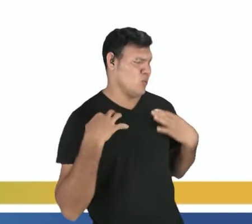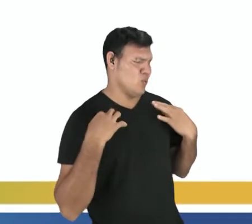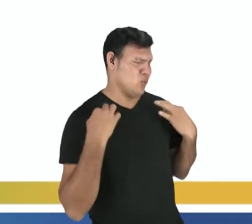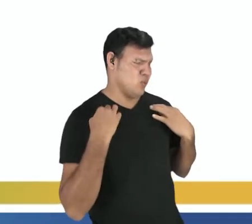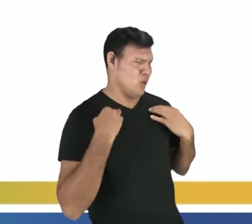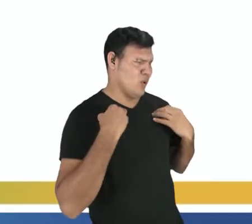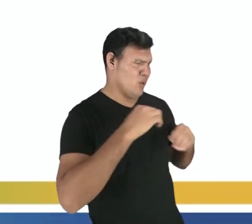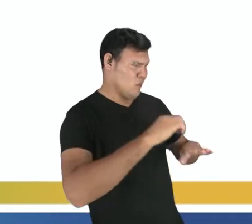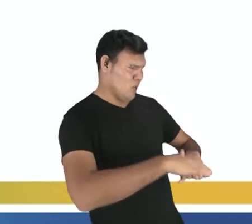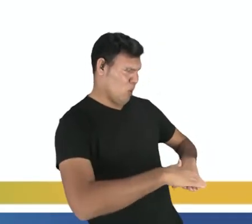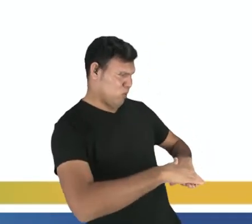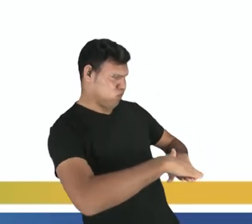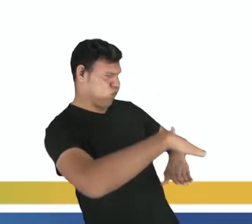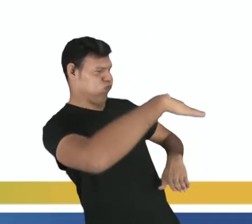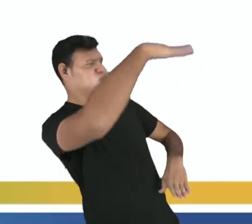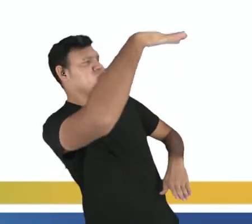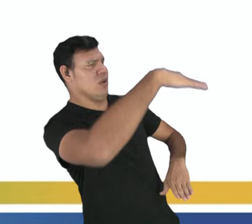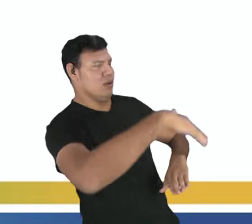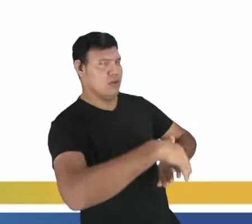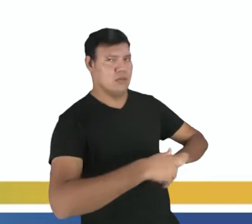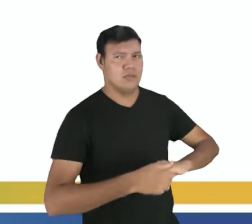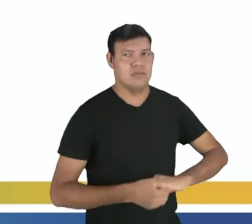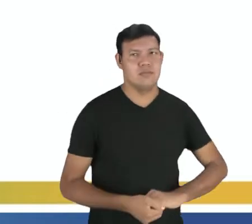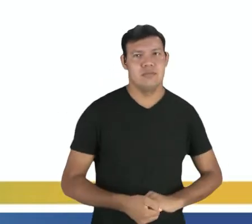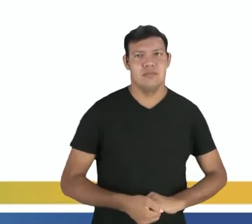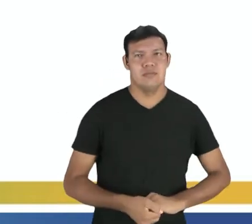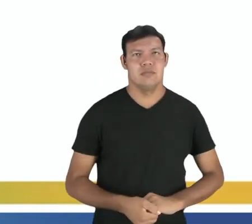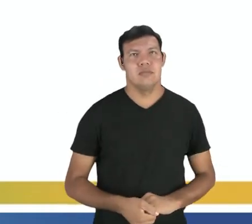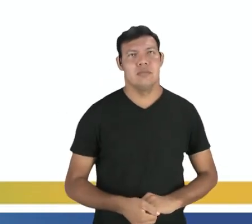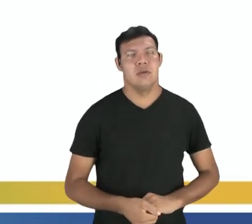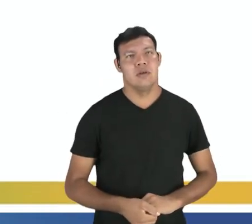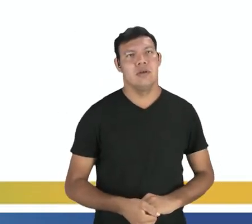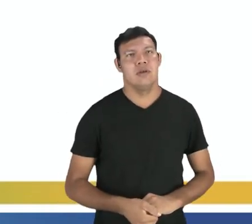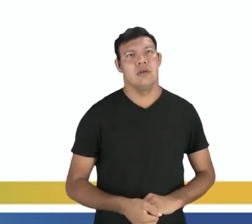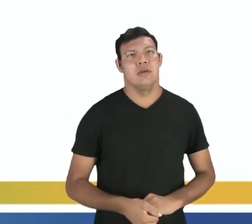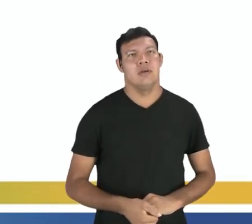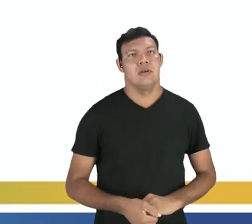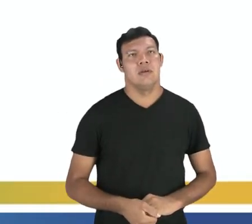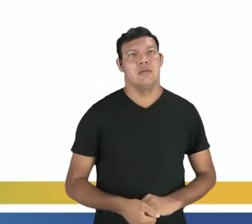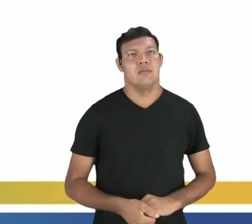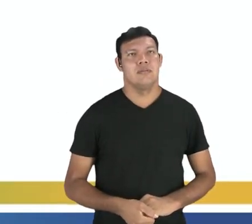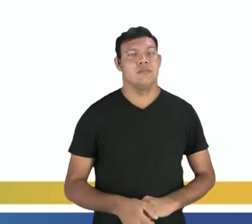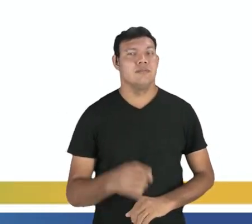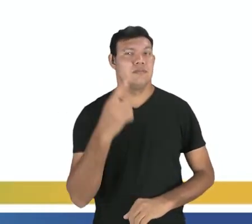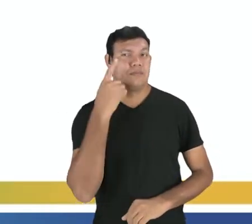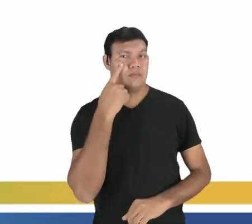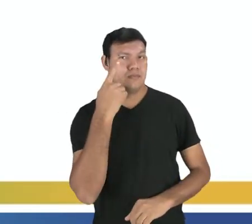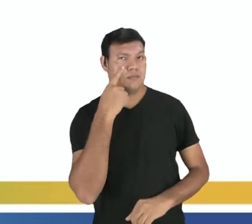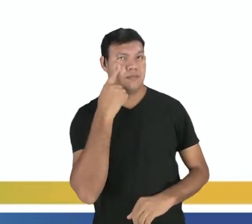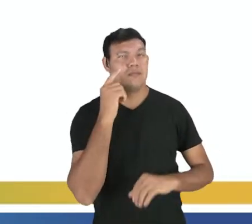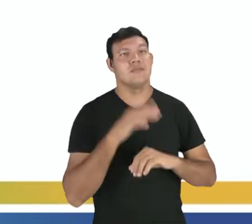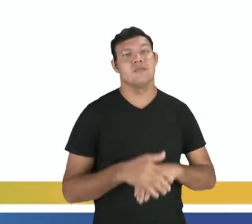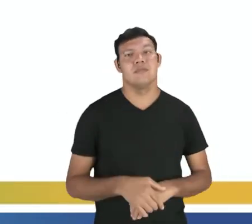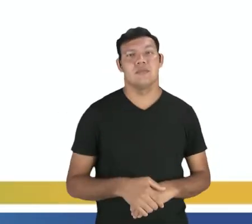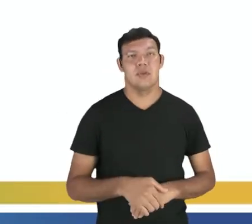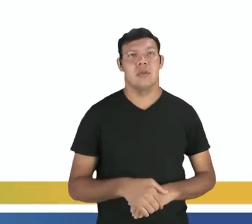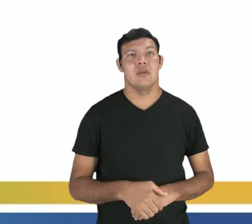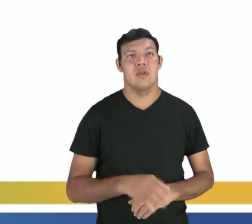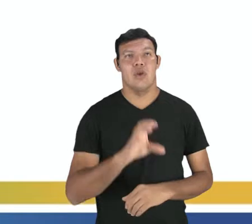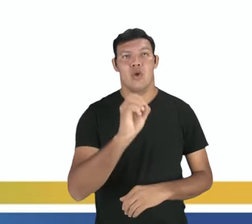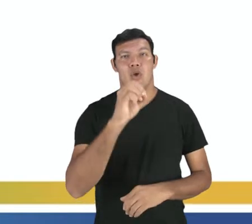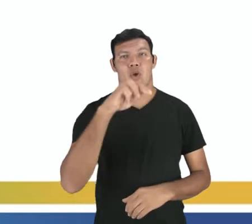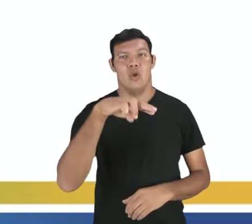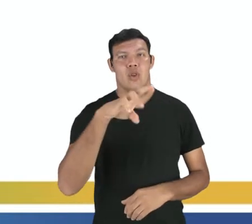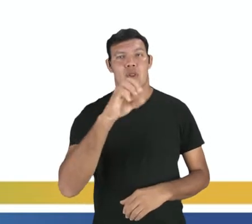hipérbole. O que seria onomatopeia? Onomatopeias imitam os sons. E aí nós